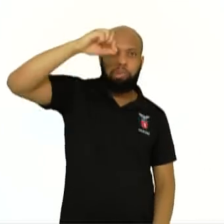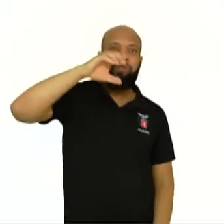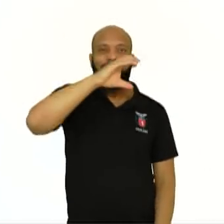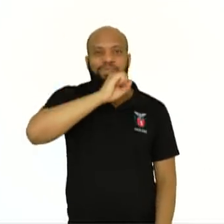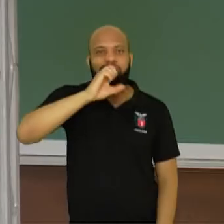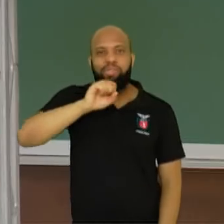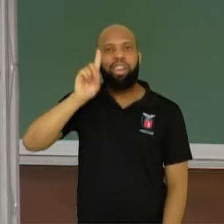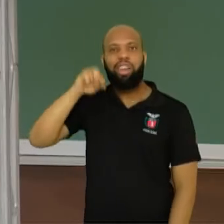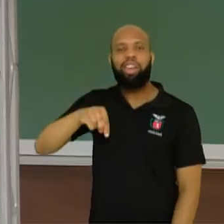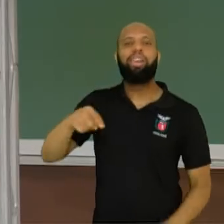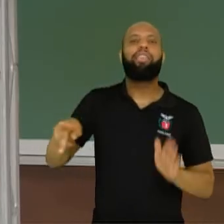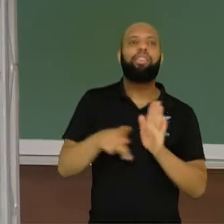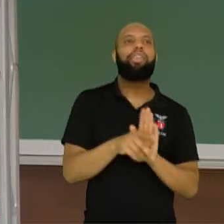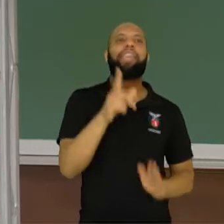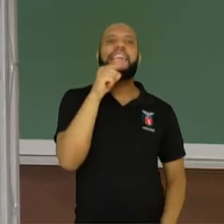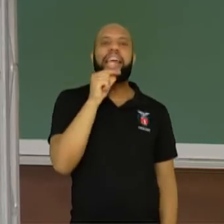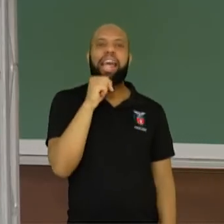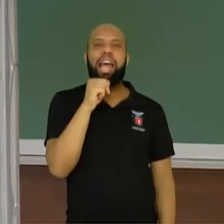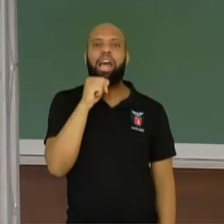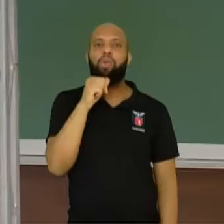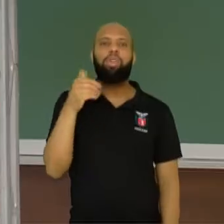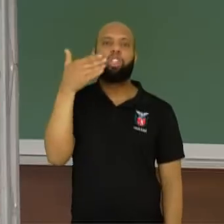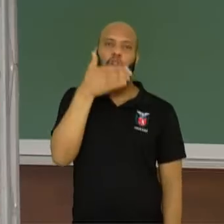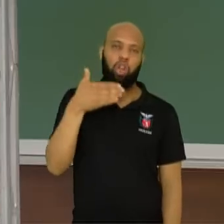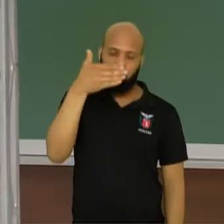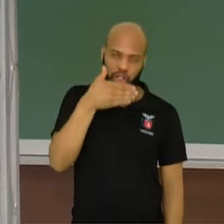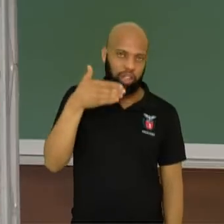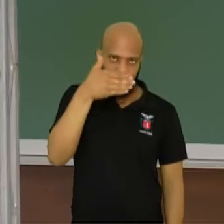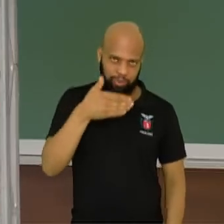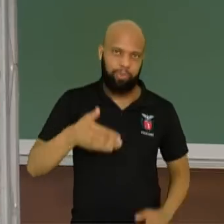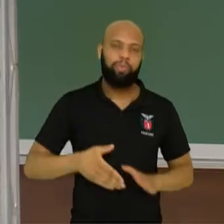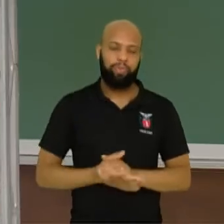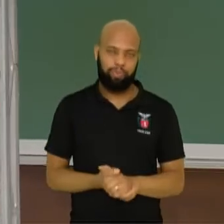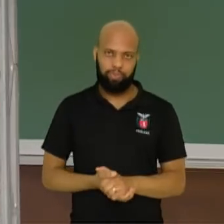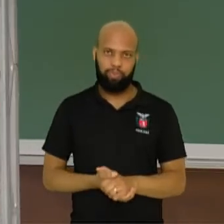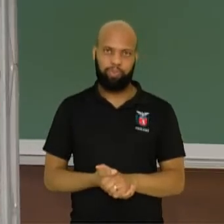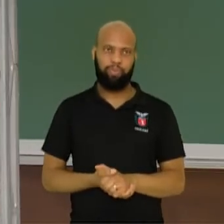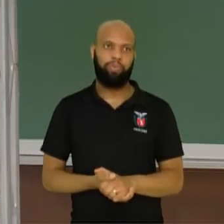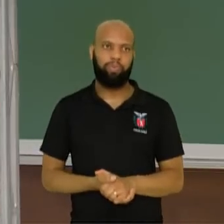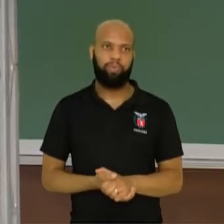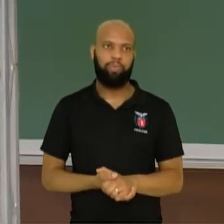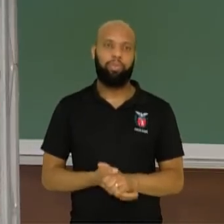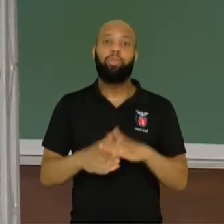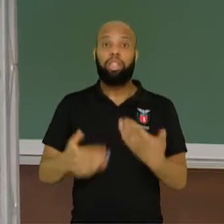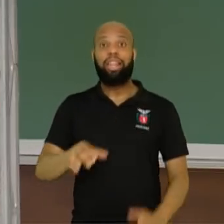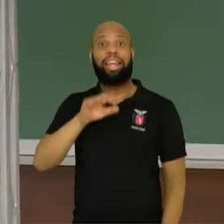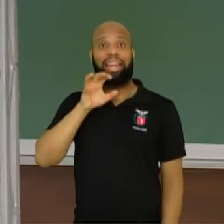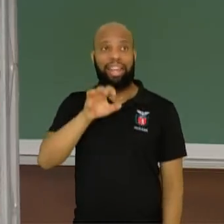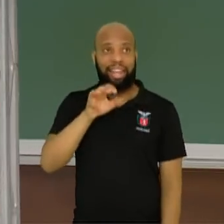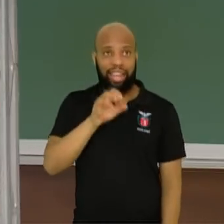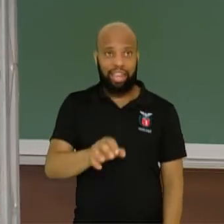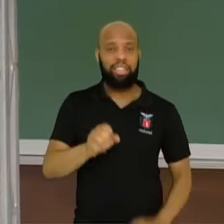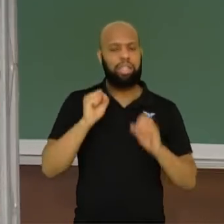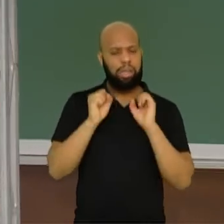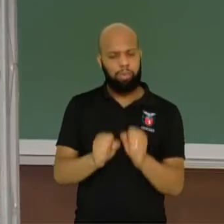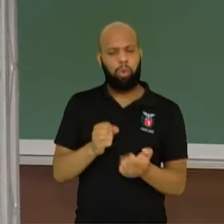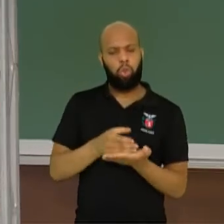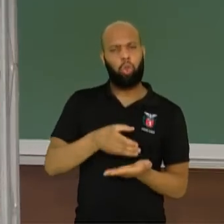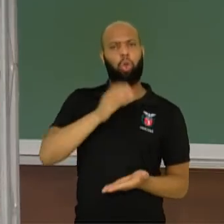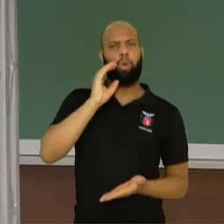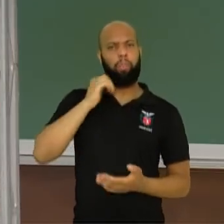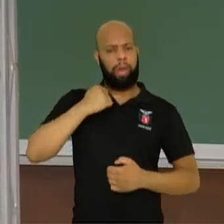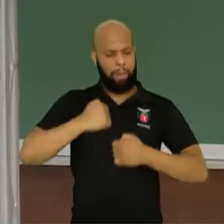valorizar a água doce, porque ela já é pouca no planeta, 2,5%. Só que dessa quantidade,